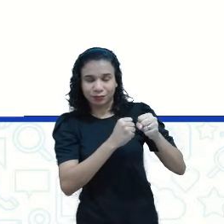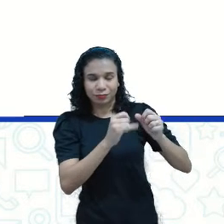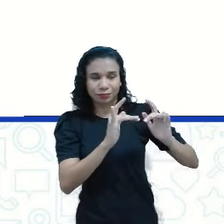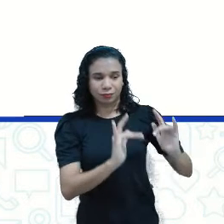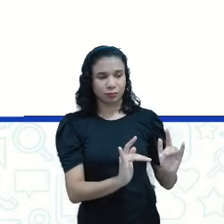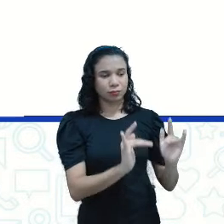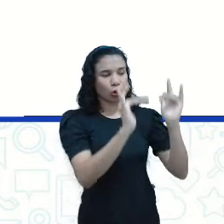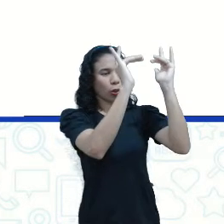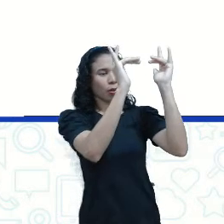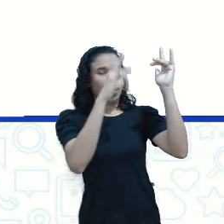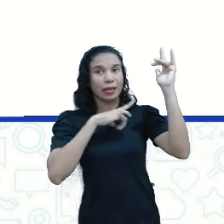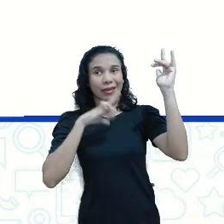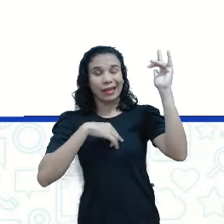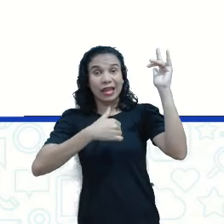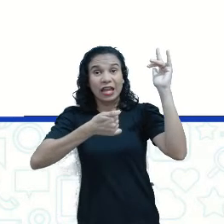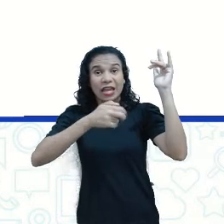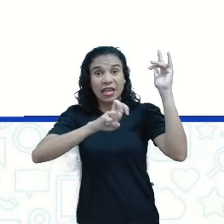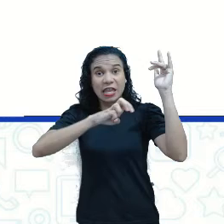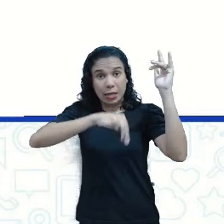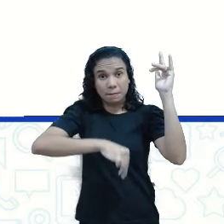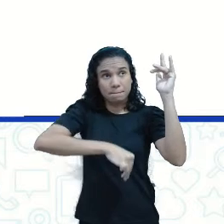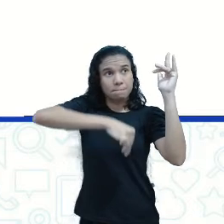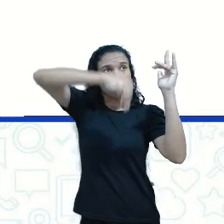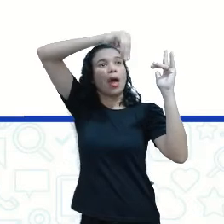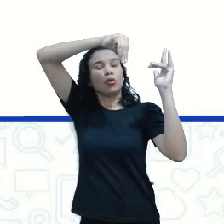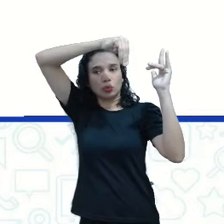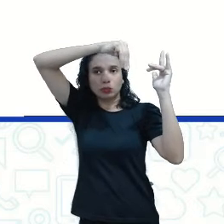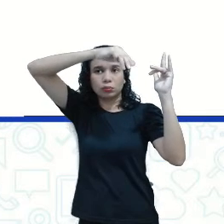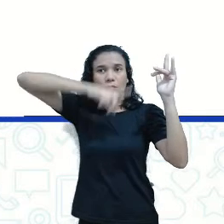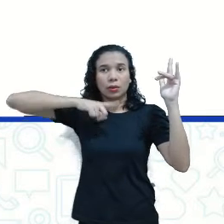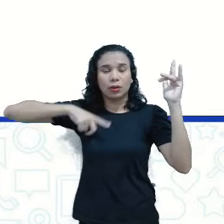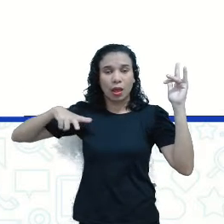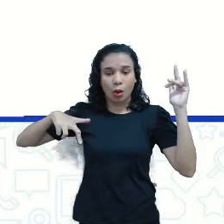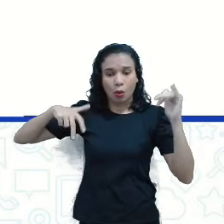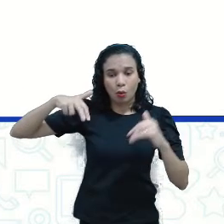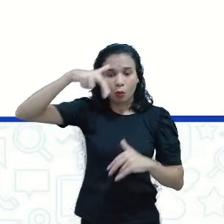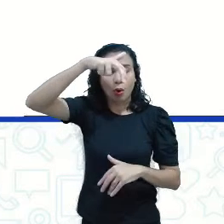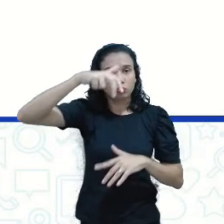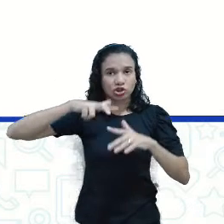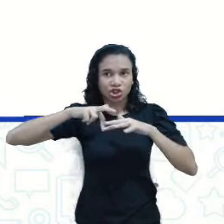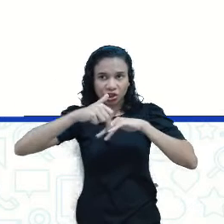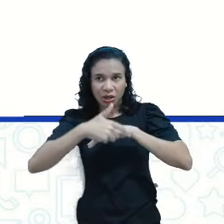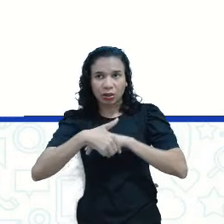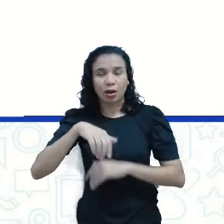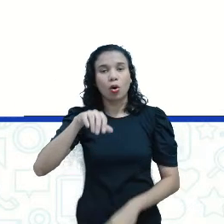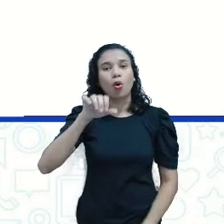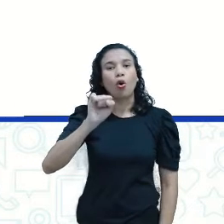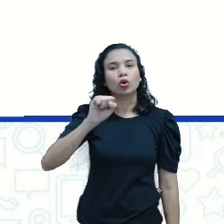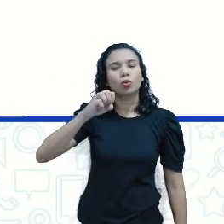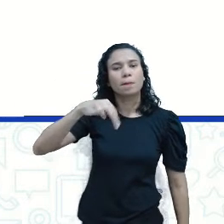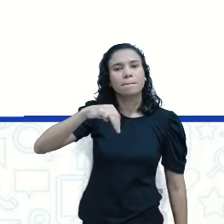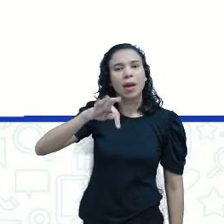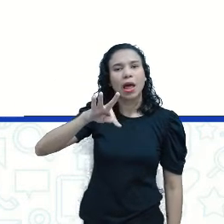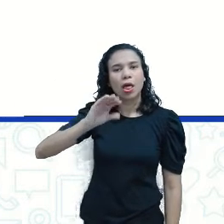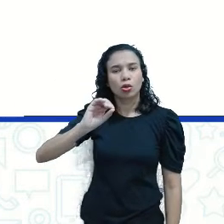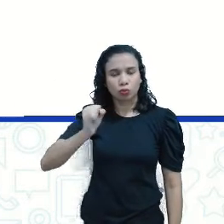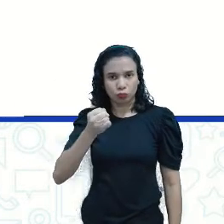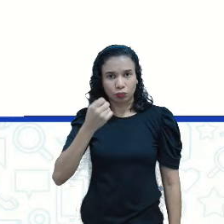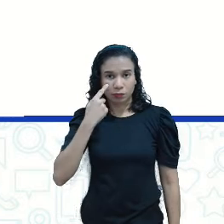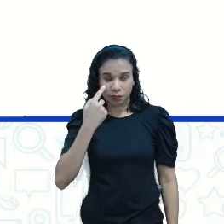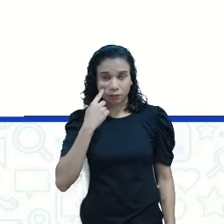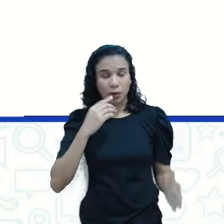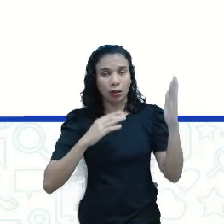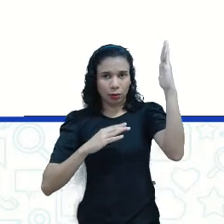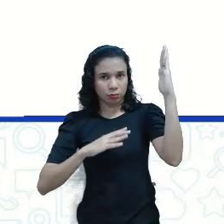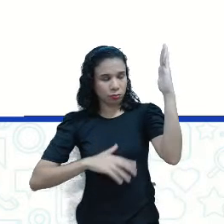né? Que tem 15 metros de altura, com uma escada colocada a 8 metros de sua base. Então a escada